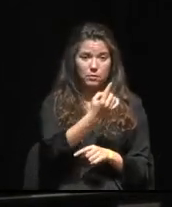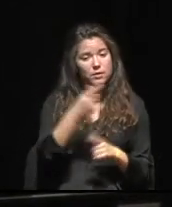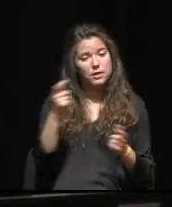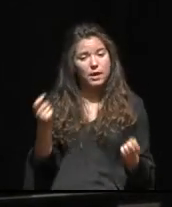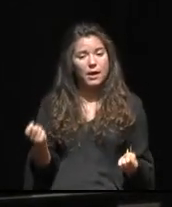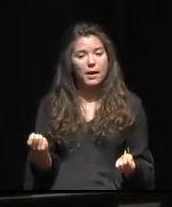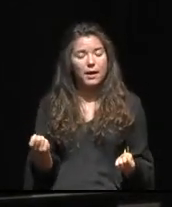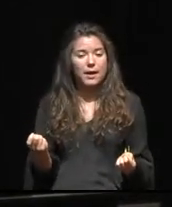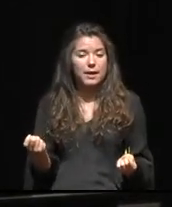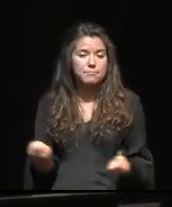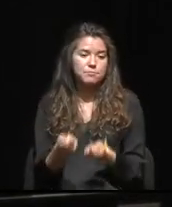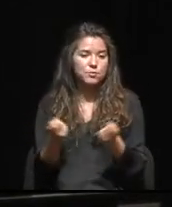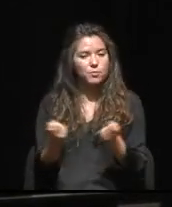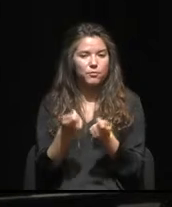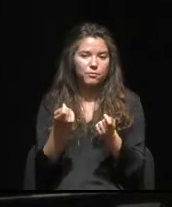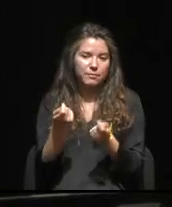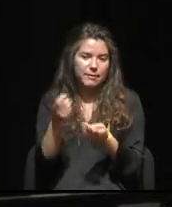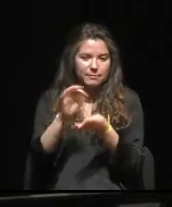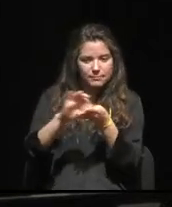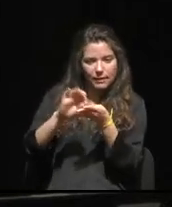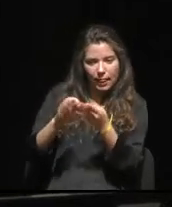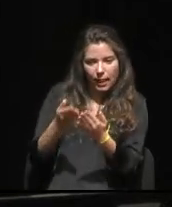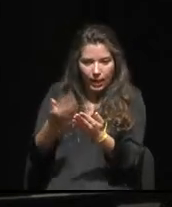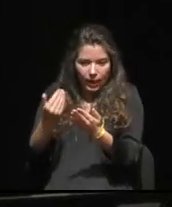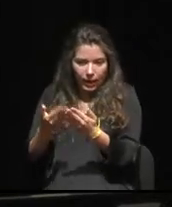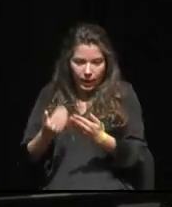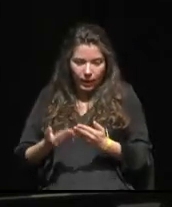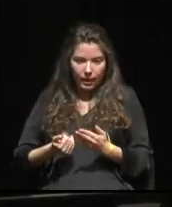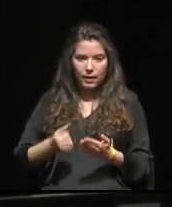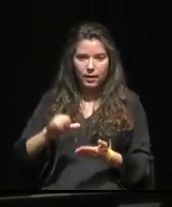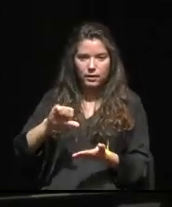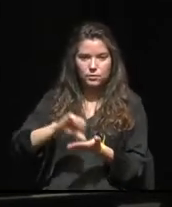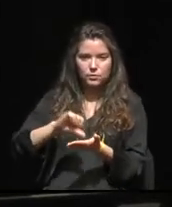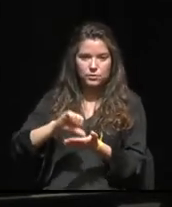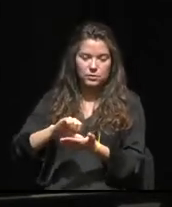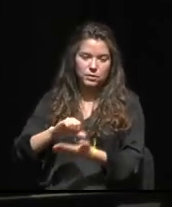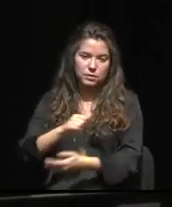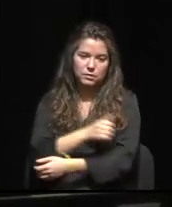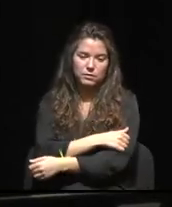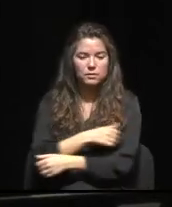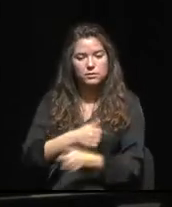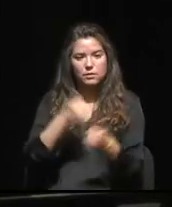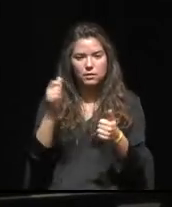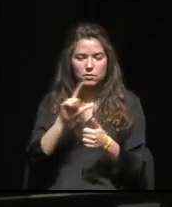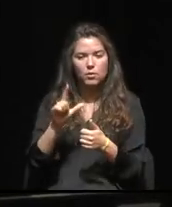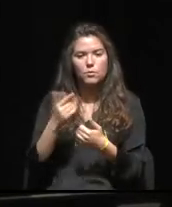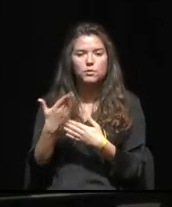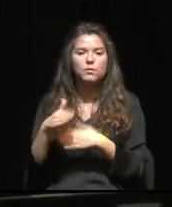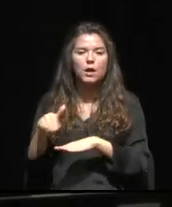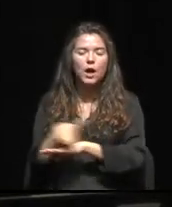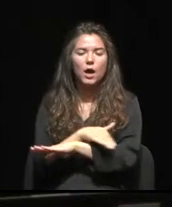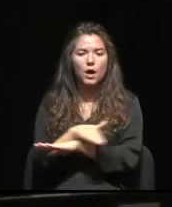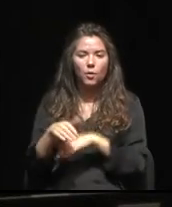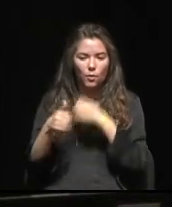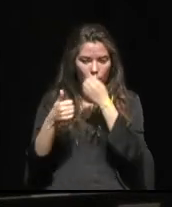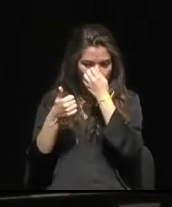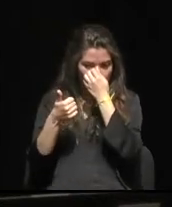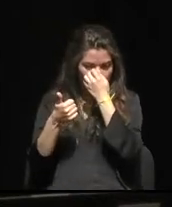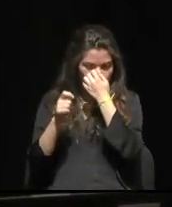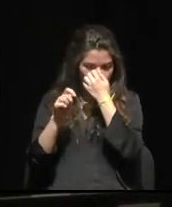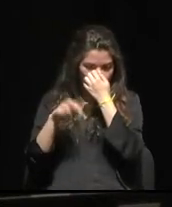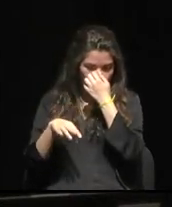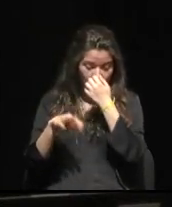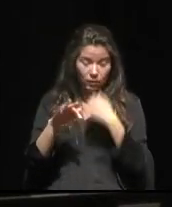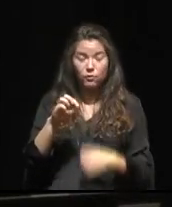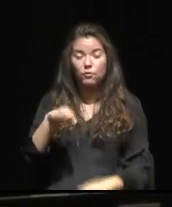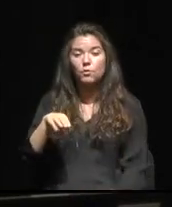promover a descaracterização dos centros da cidade de Lisboa digo desde já por exemplo a rua do bem Formoso que é uma rua que está